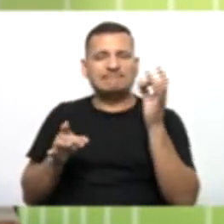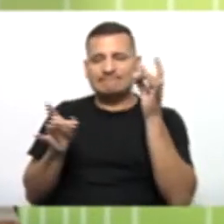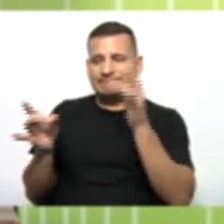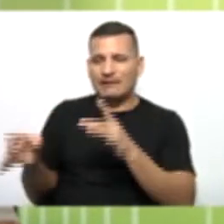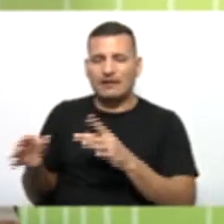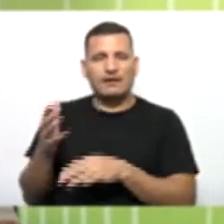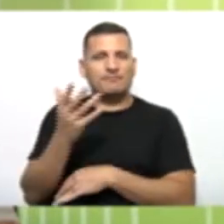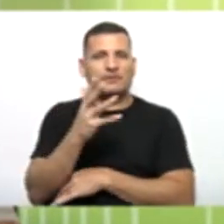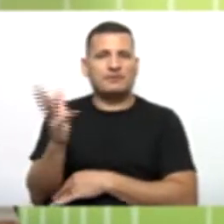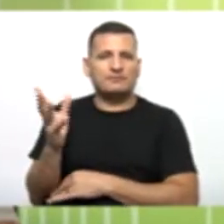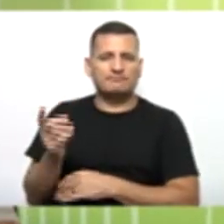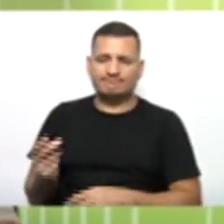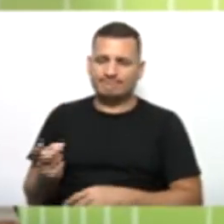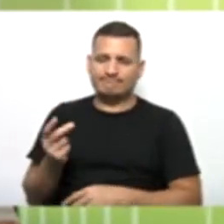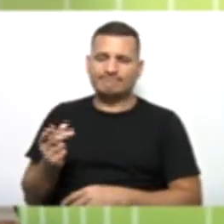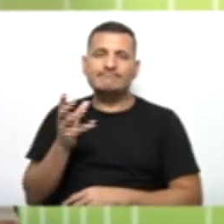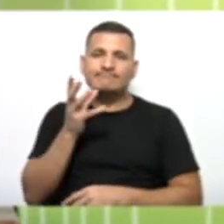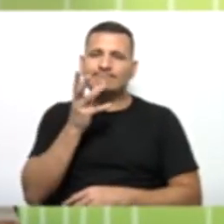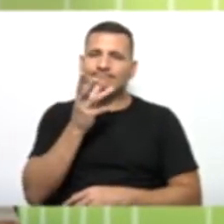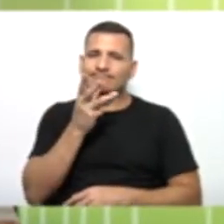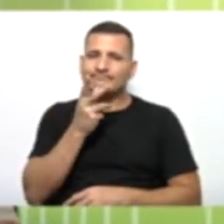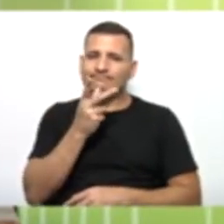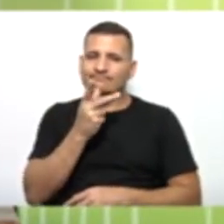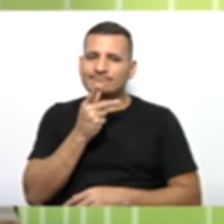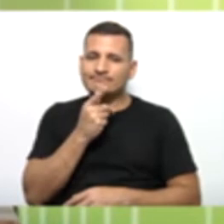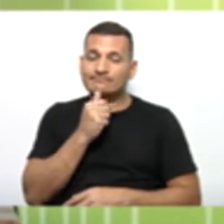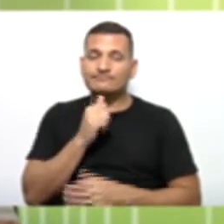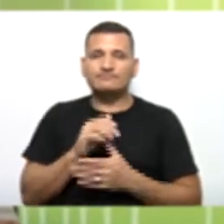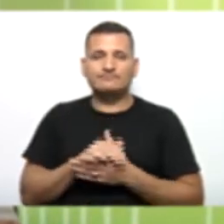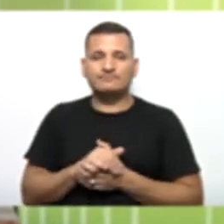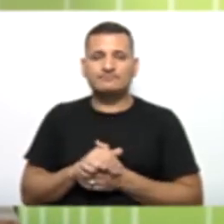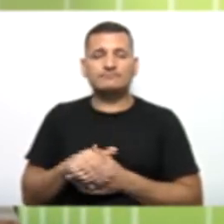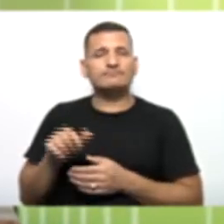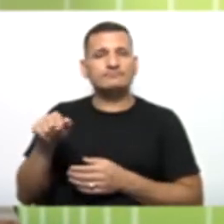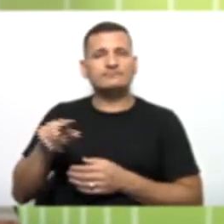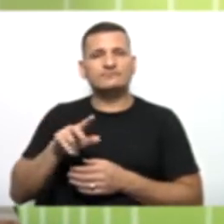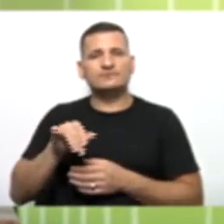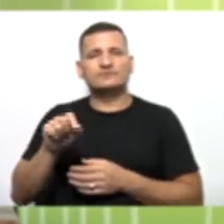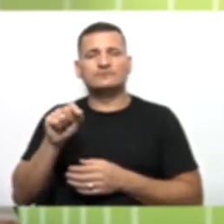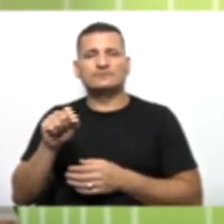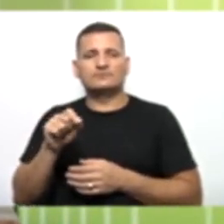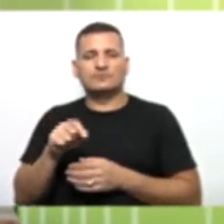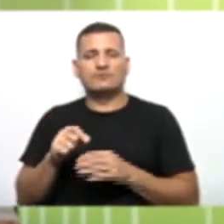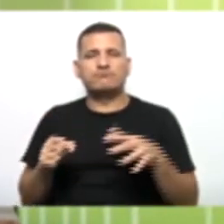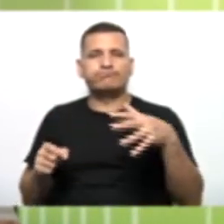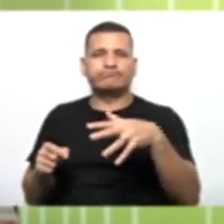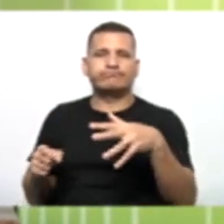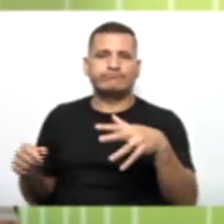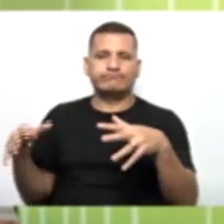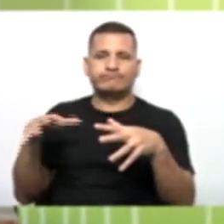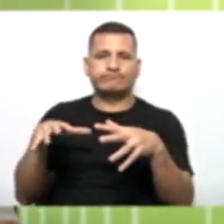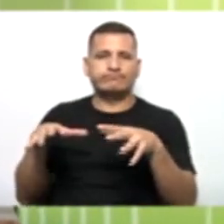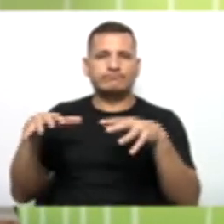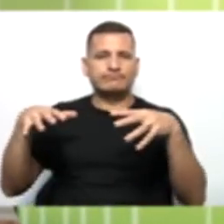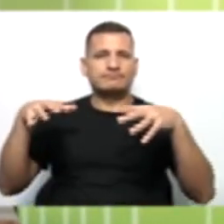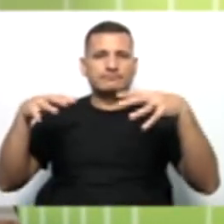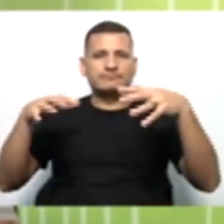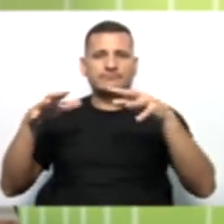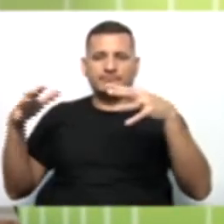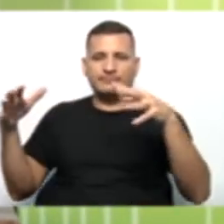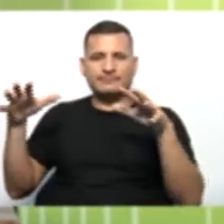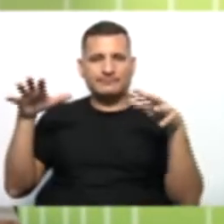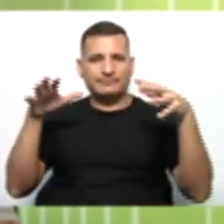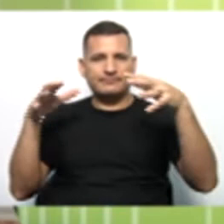ambiente. E, durante todo esse prazo, ele vai se acumulando. Por quê? Você joga um plástico hoje, ele não se